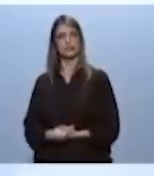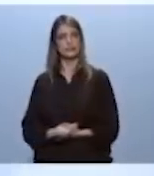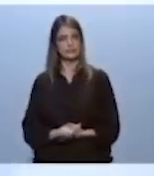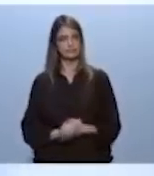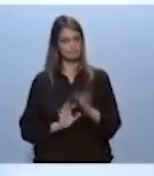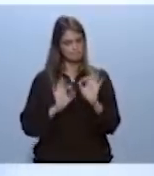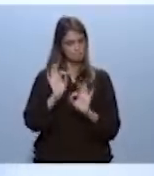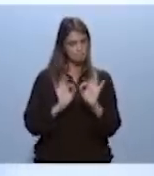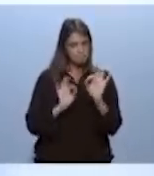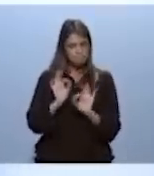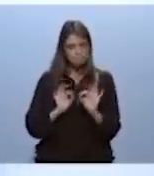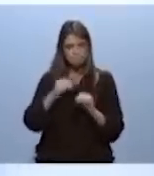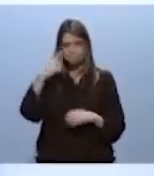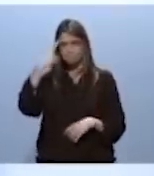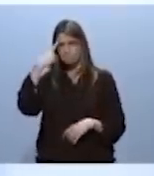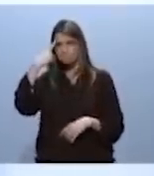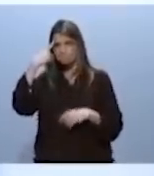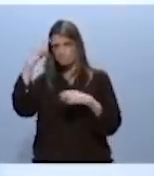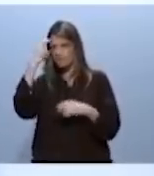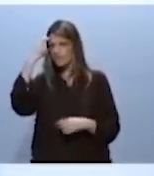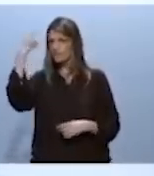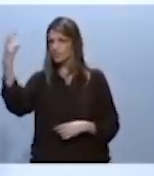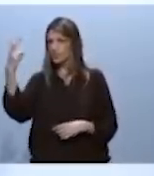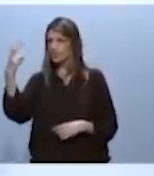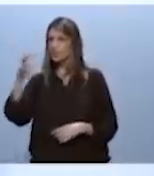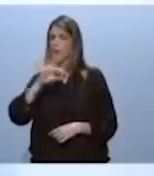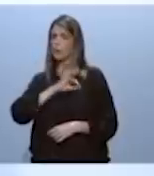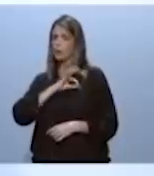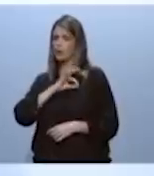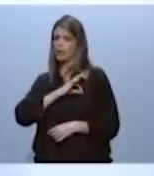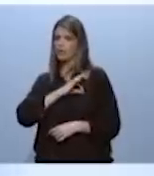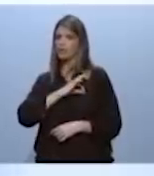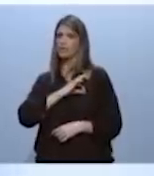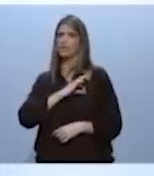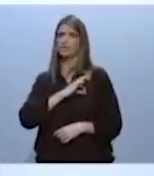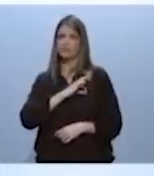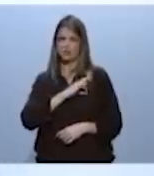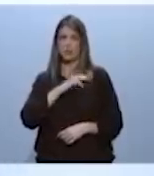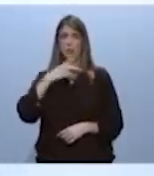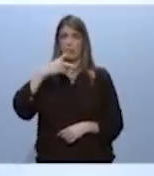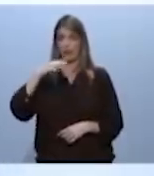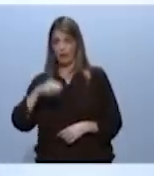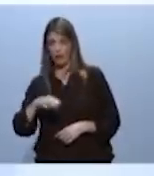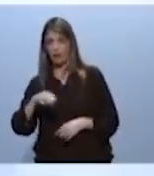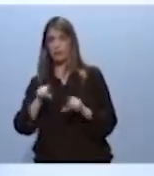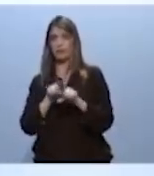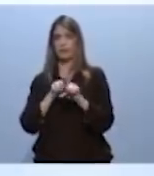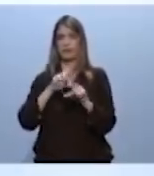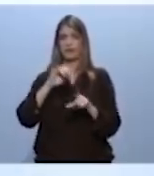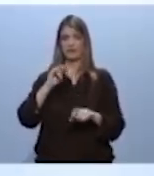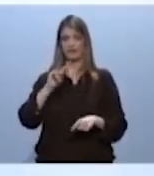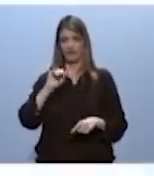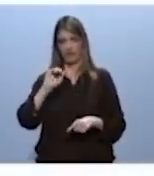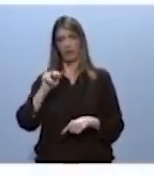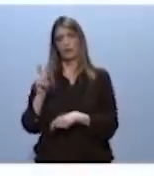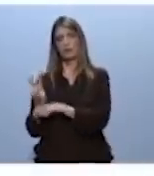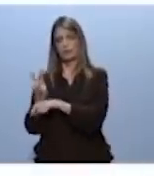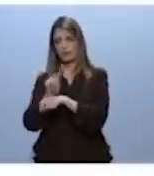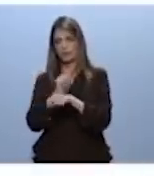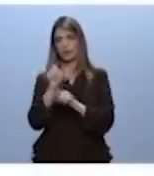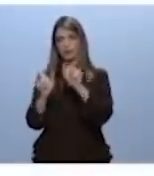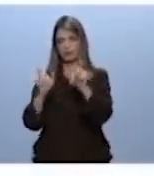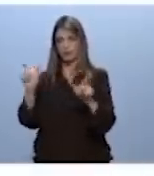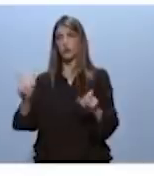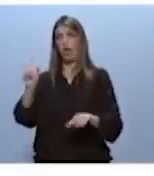de inteligência de polícia civil e polícia polícia militar Guarda Civil Metropolitana e coração única saber que as pessoas